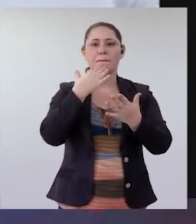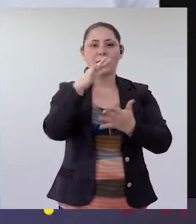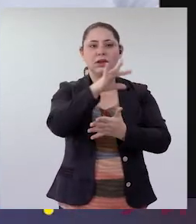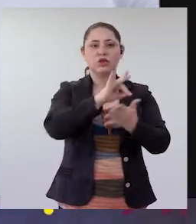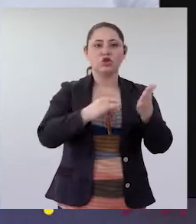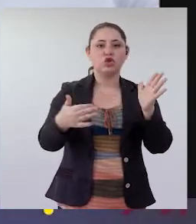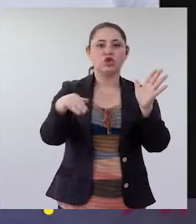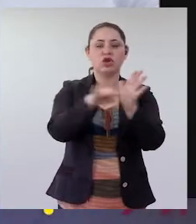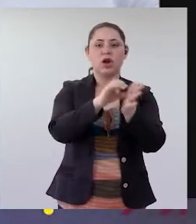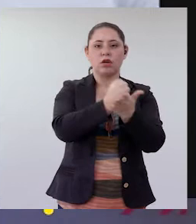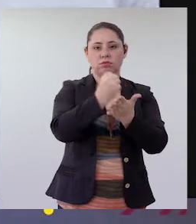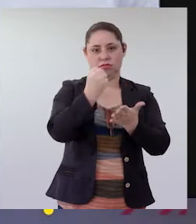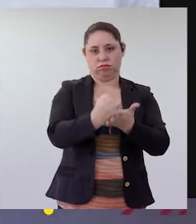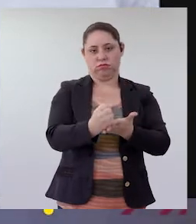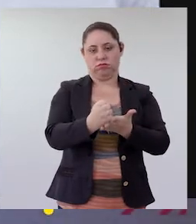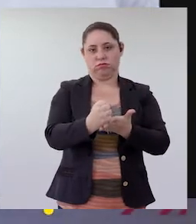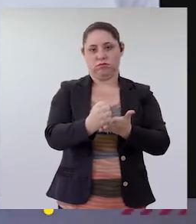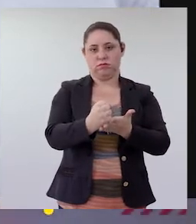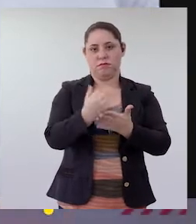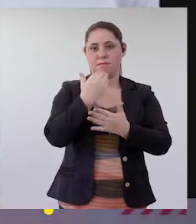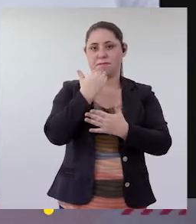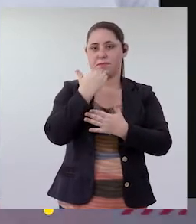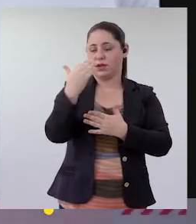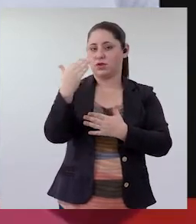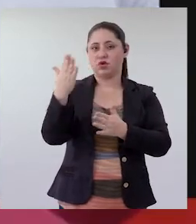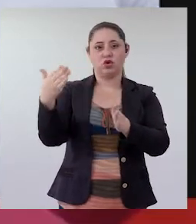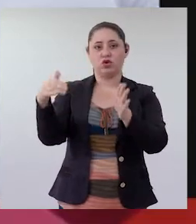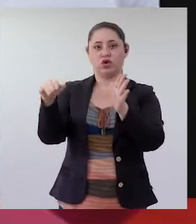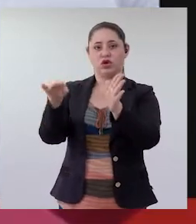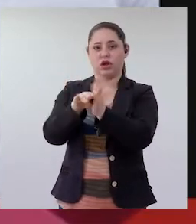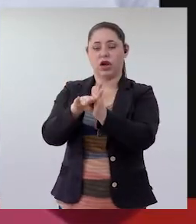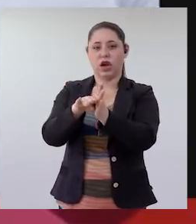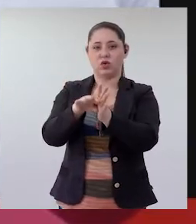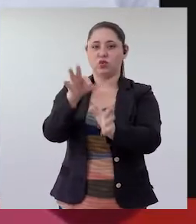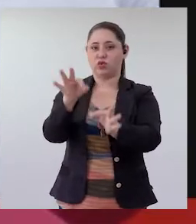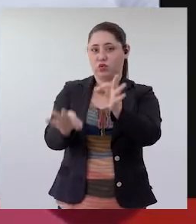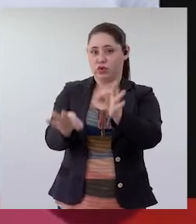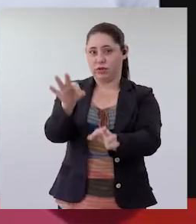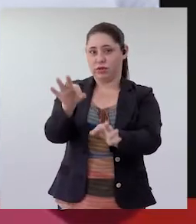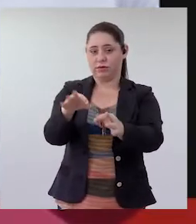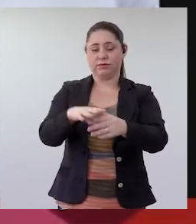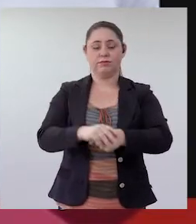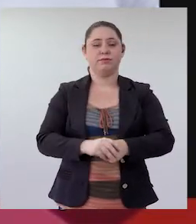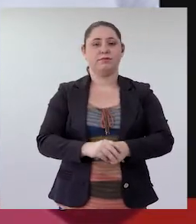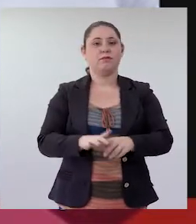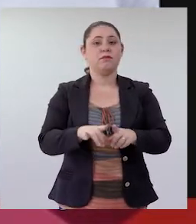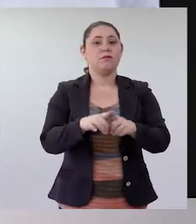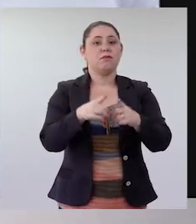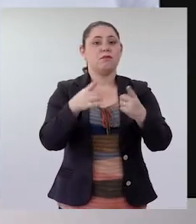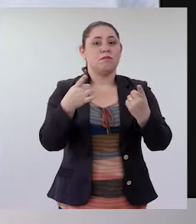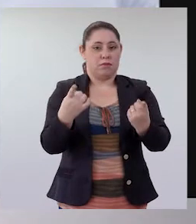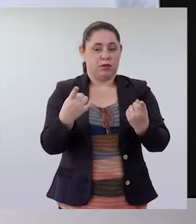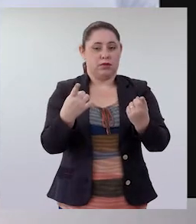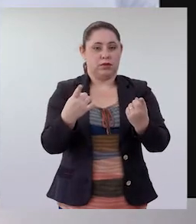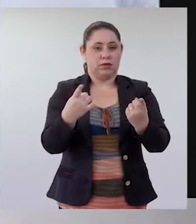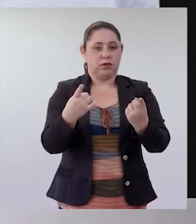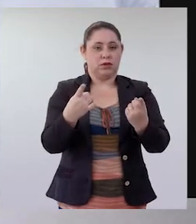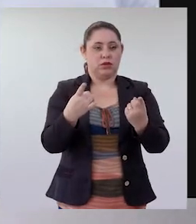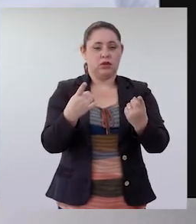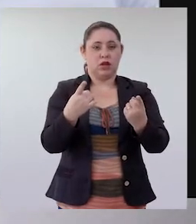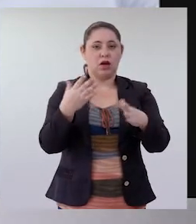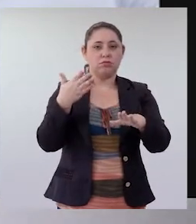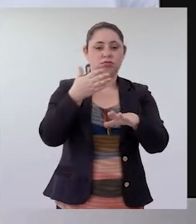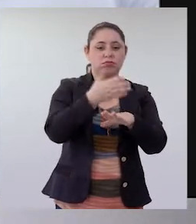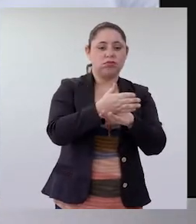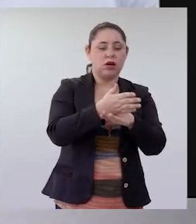pedidos chegaram aos cartórios ou que os pedidos chegaram ao Poder Judiciário, mas as consultas prévias